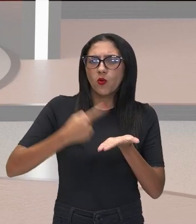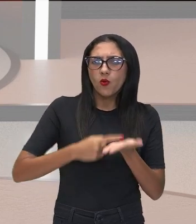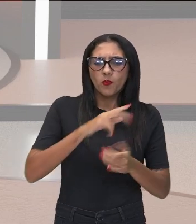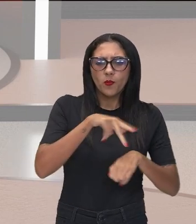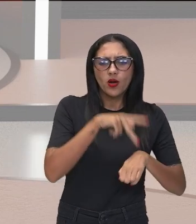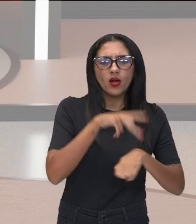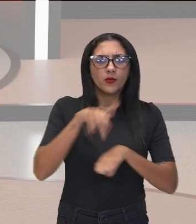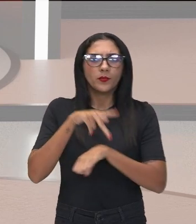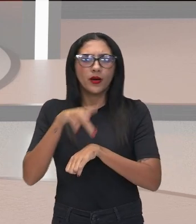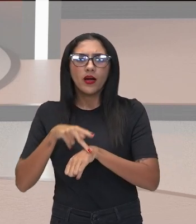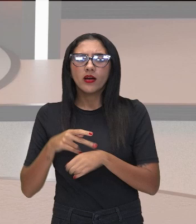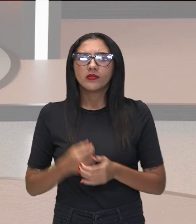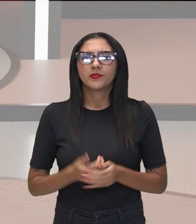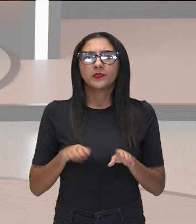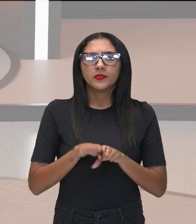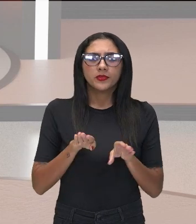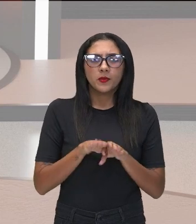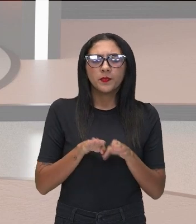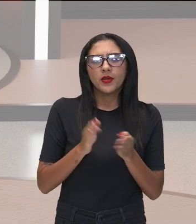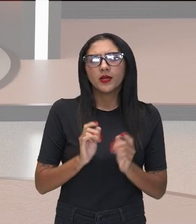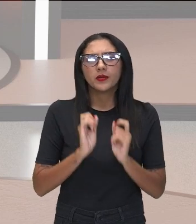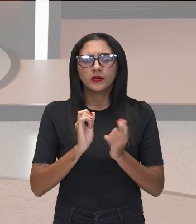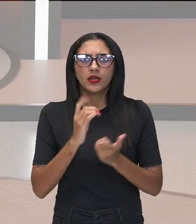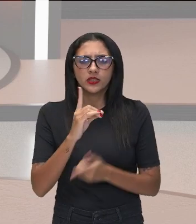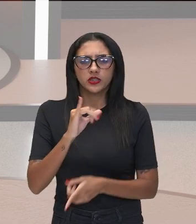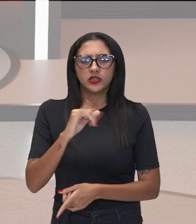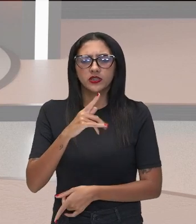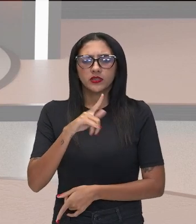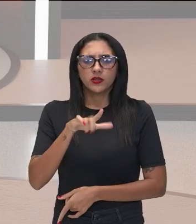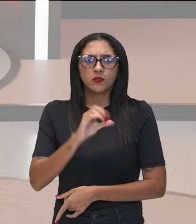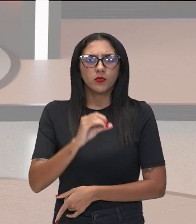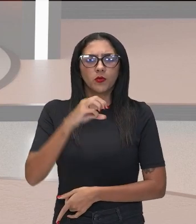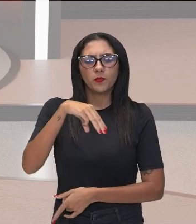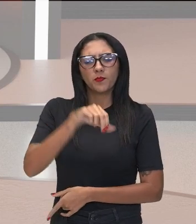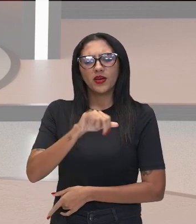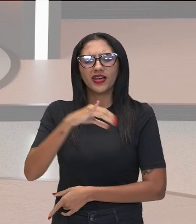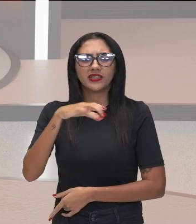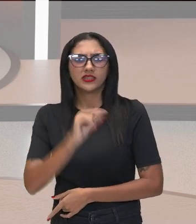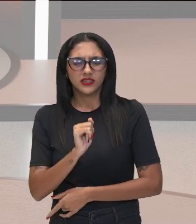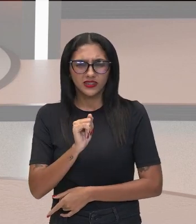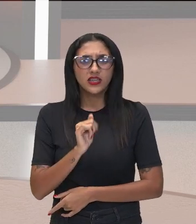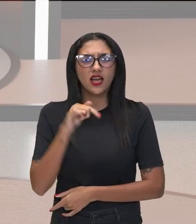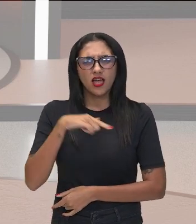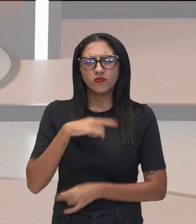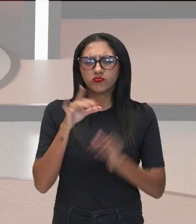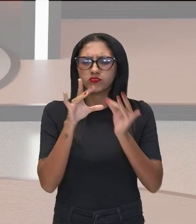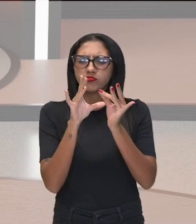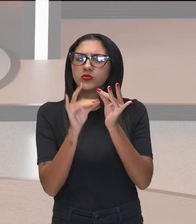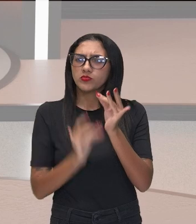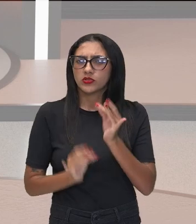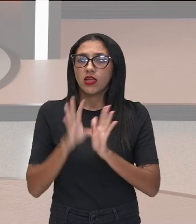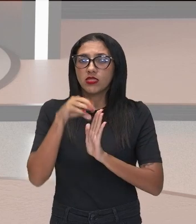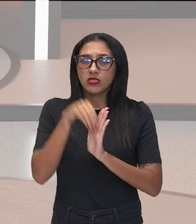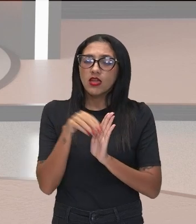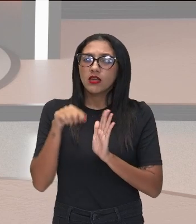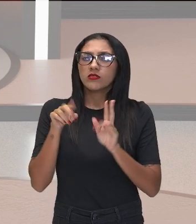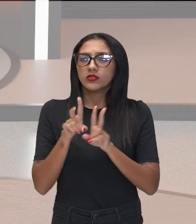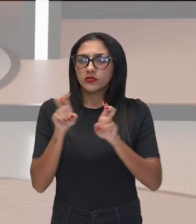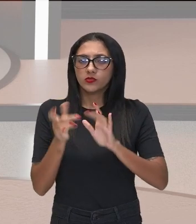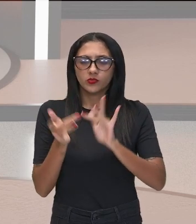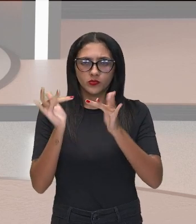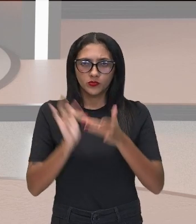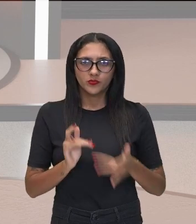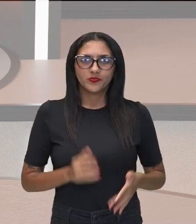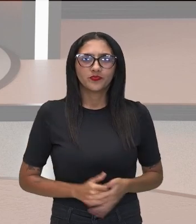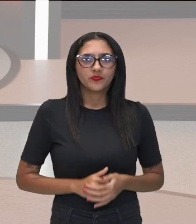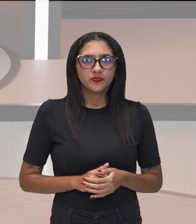de diplomacia, que é um tema aí bastante específico dentro da geopolítica. Então, no decorrer de toda